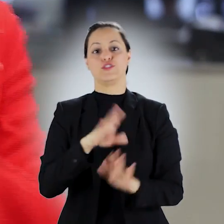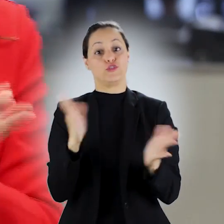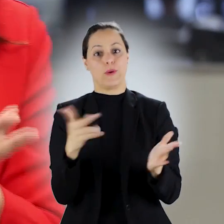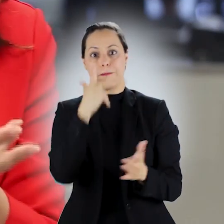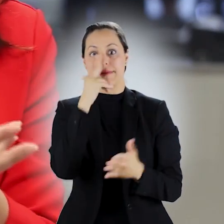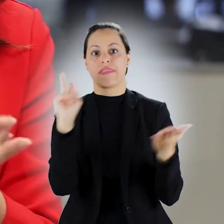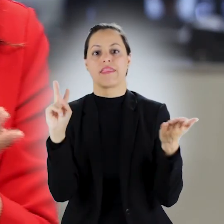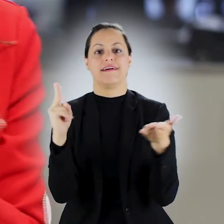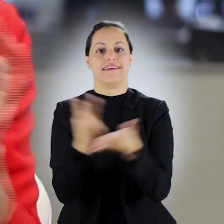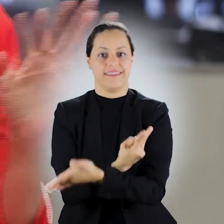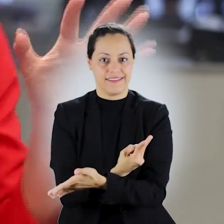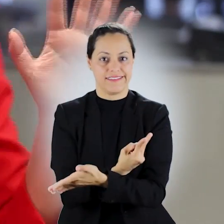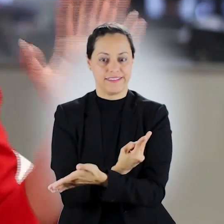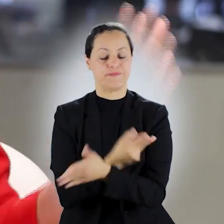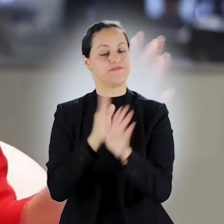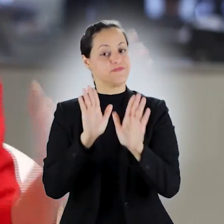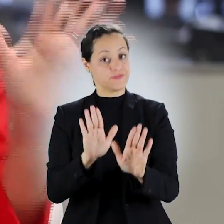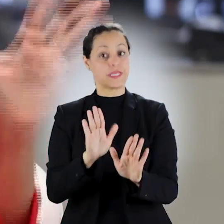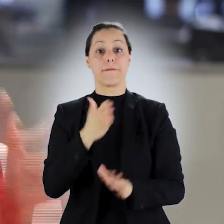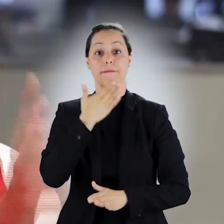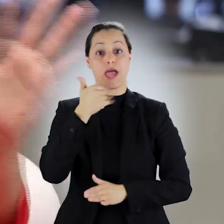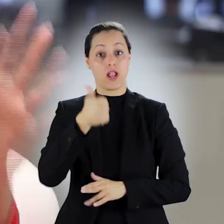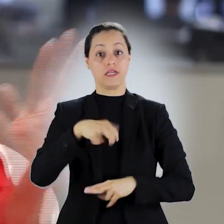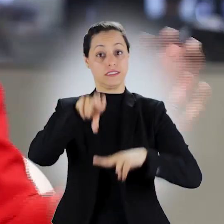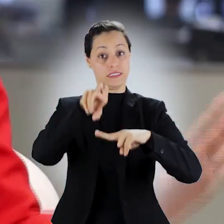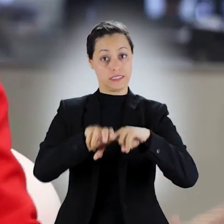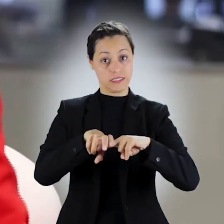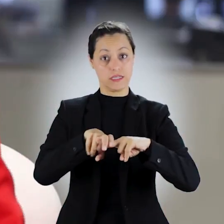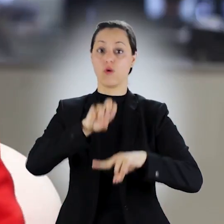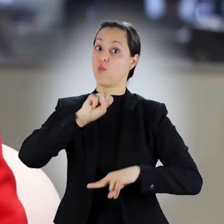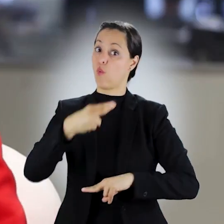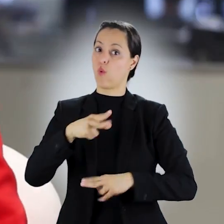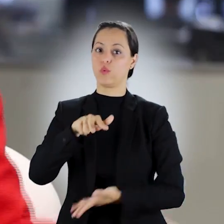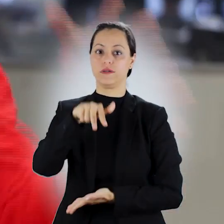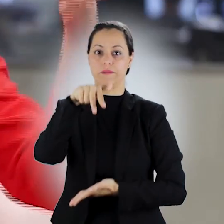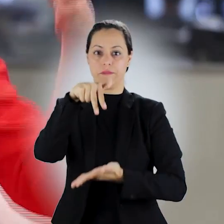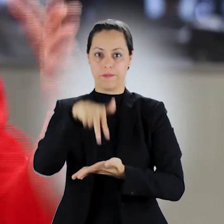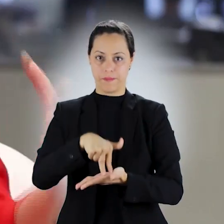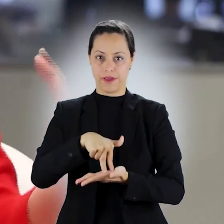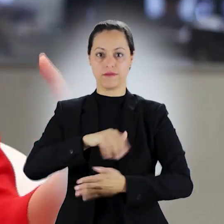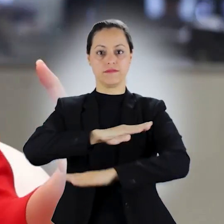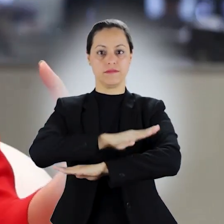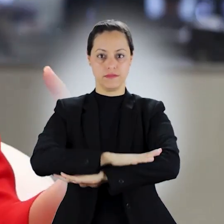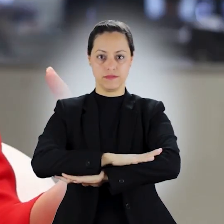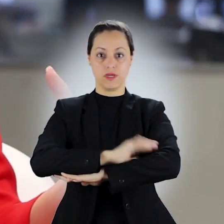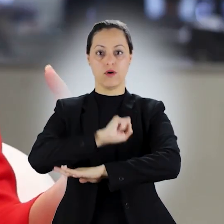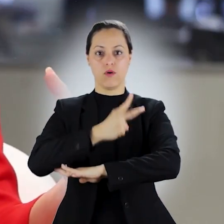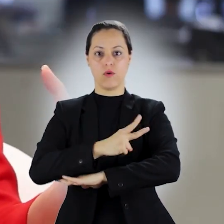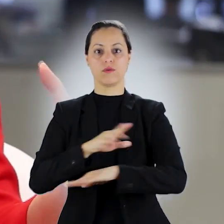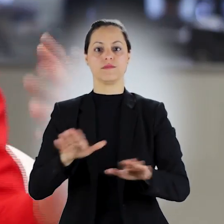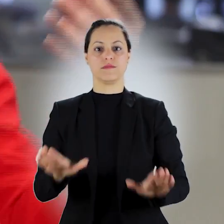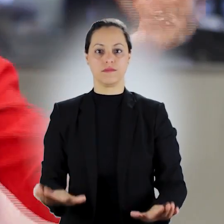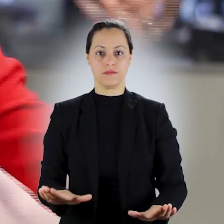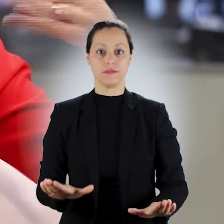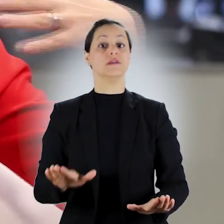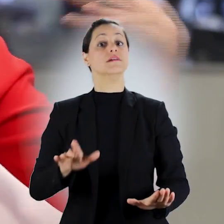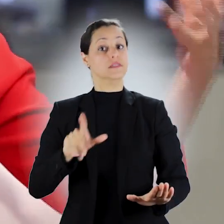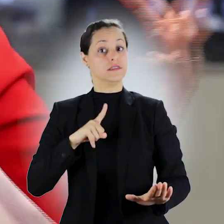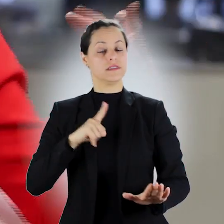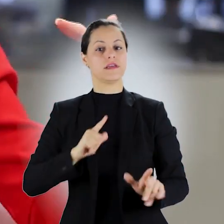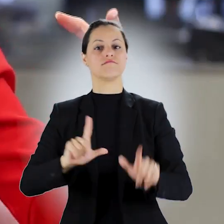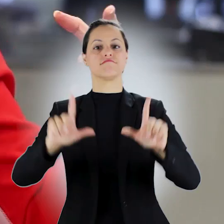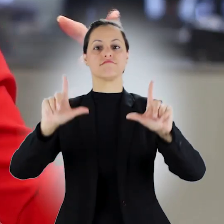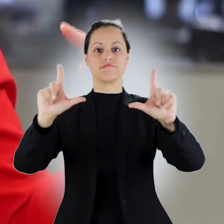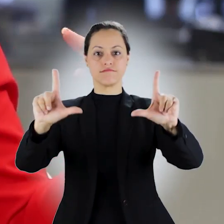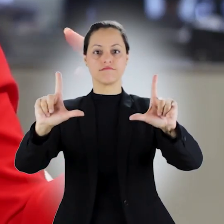um né? erro técnico. Uhum. Então, a melhor coisa é sentado ou em pé, se apoia e fica naquele enquadramento, porque vai ajudar